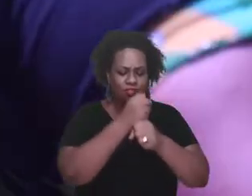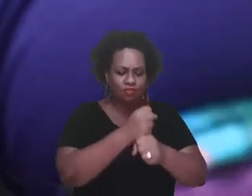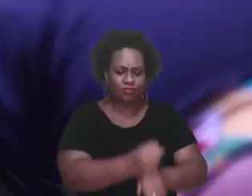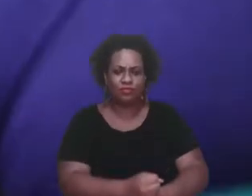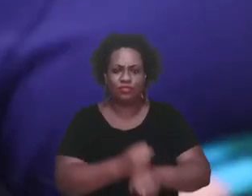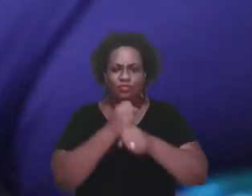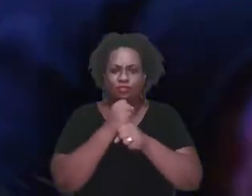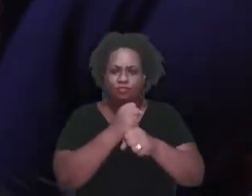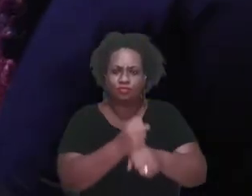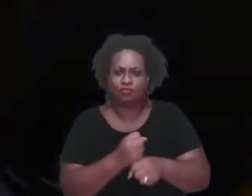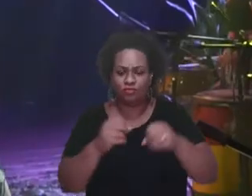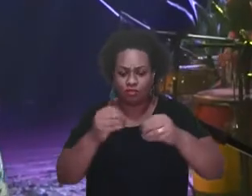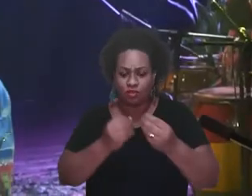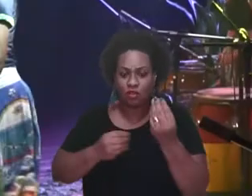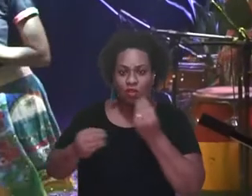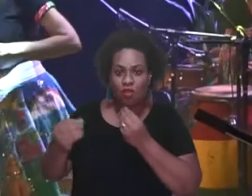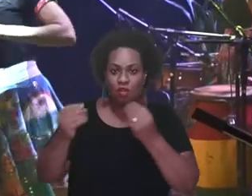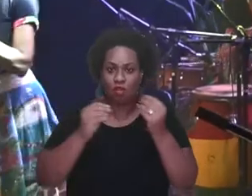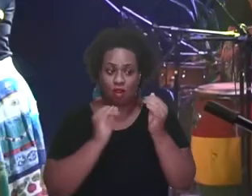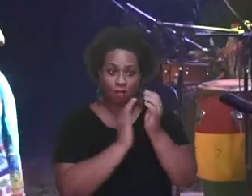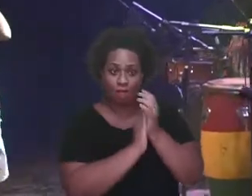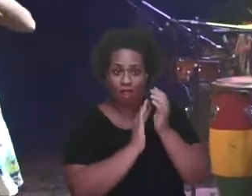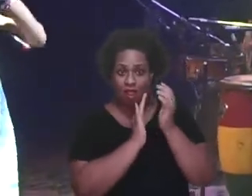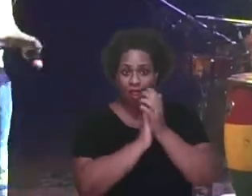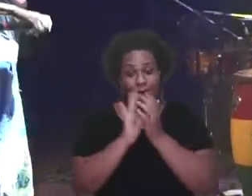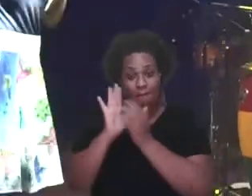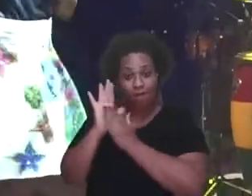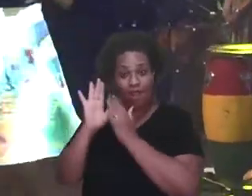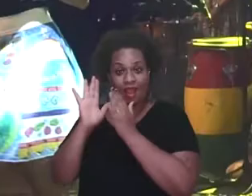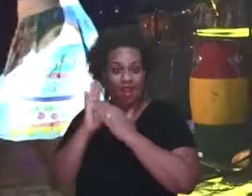segundo vivar não toda